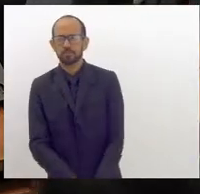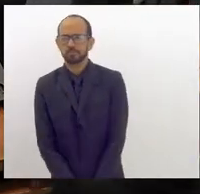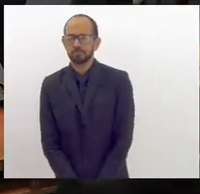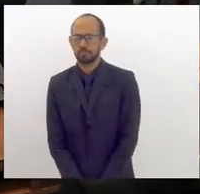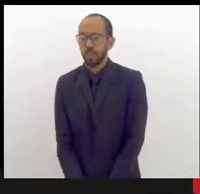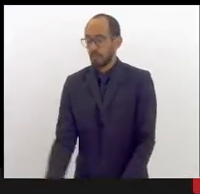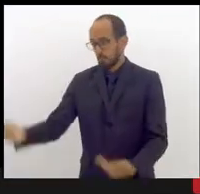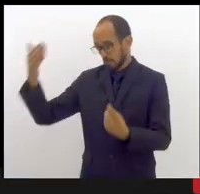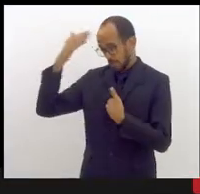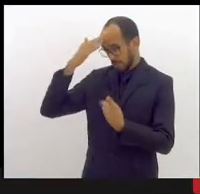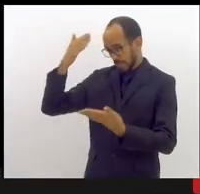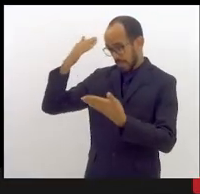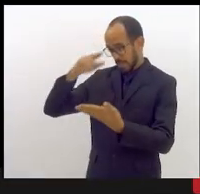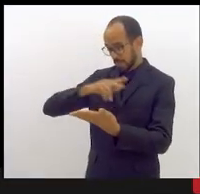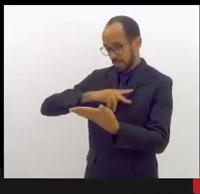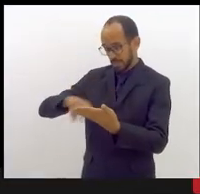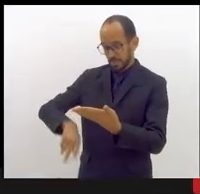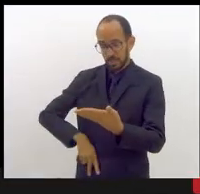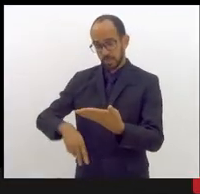Obrigada Presidente